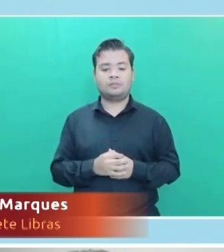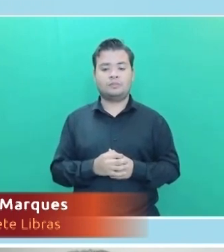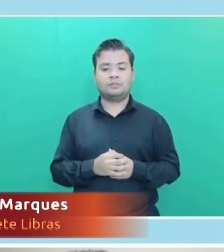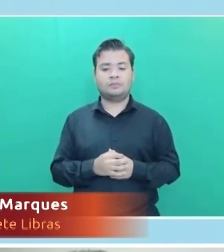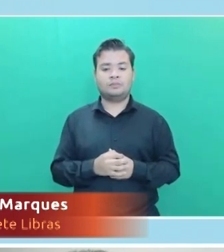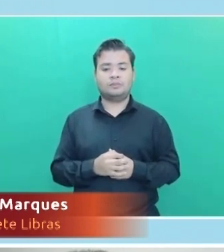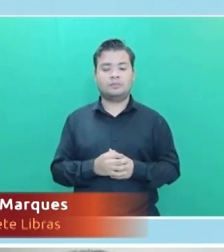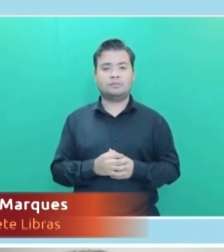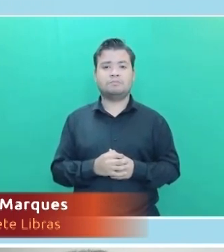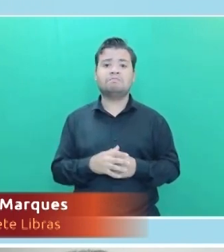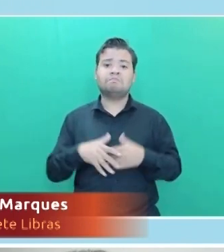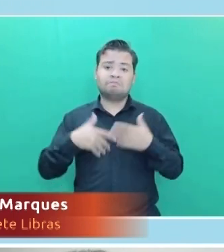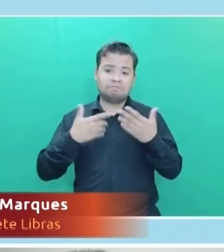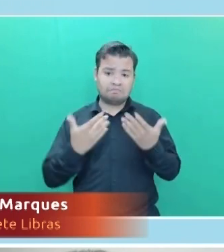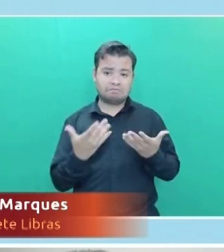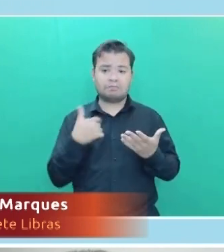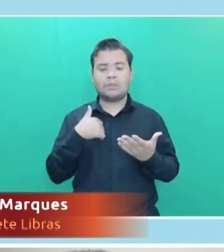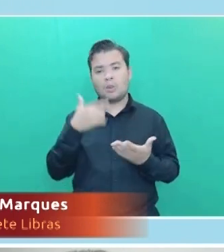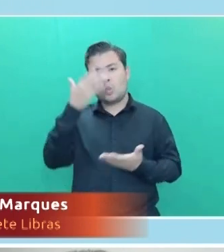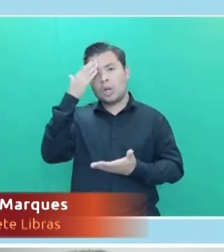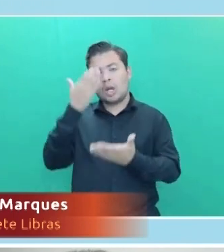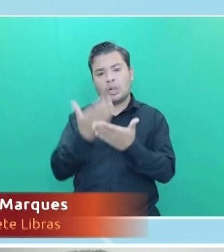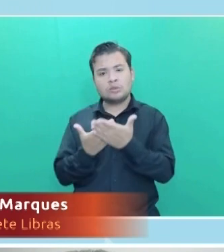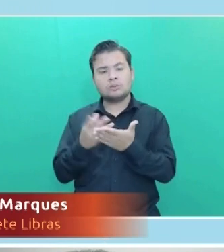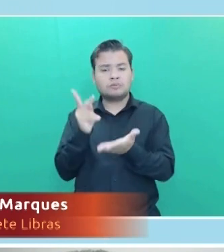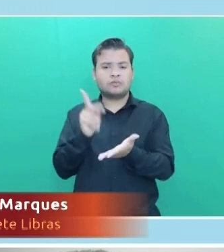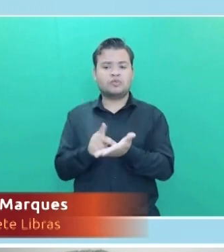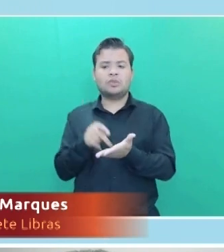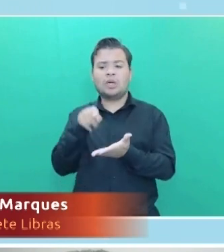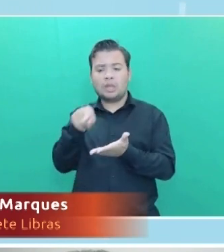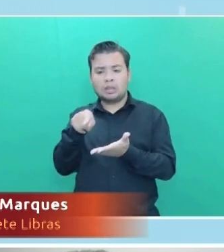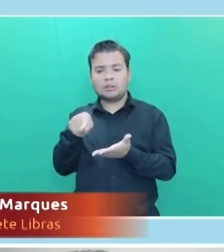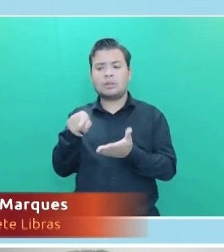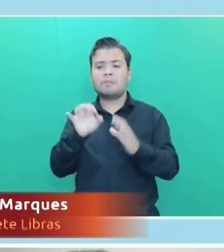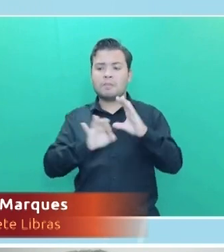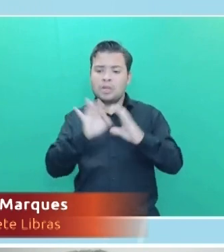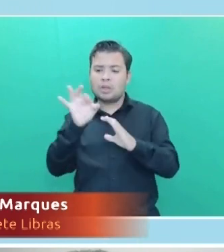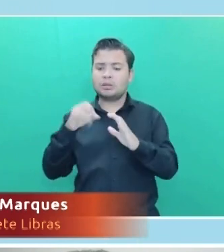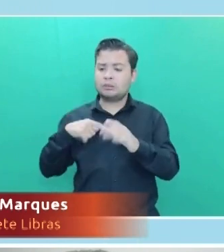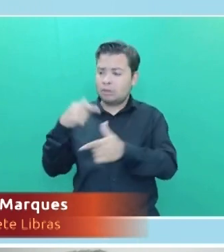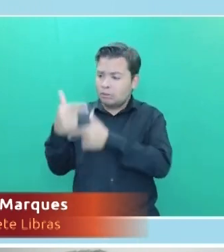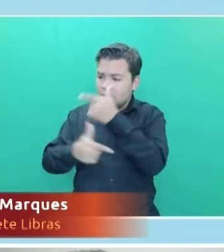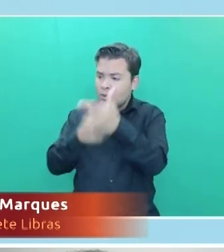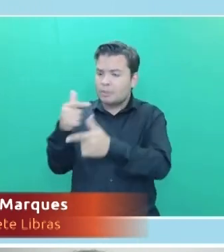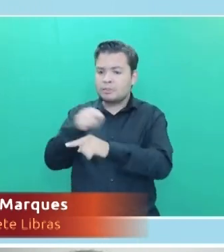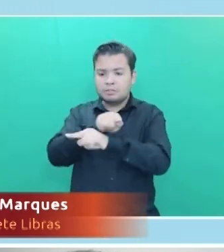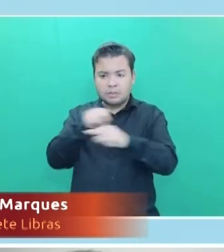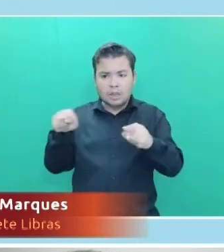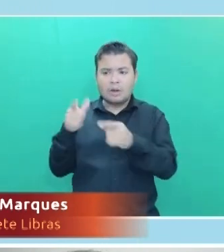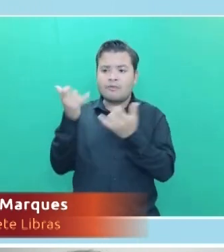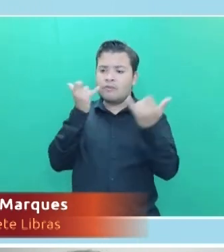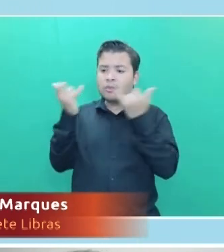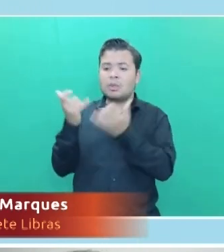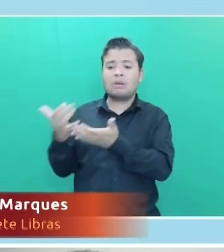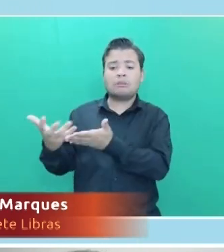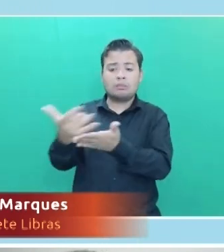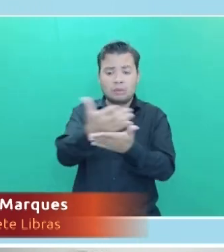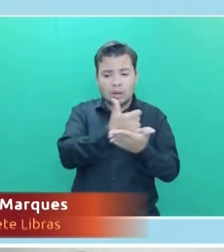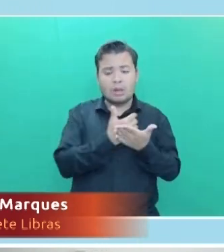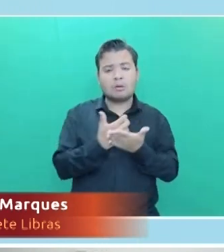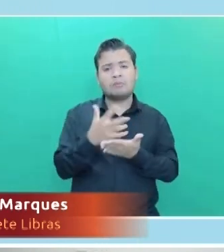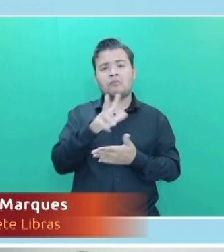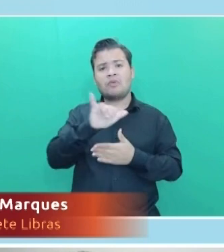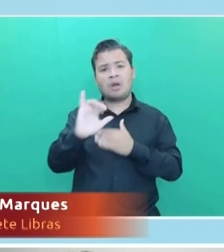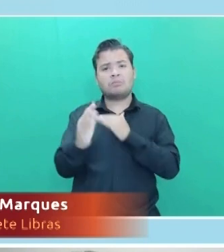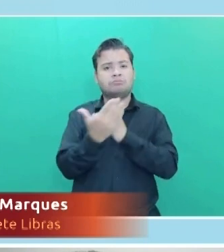vai ajudar muito a IBGE, que está fazendo os dados agora com